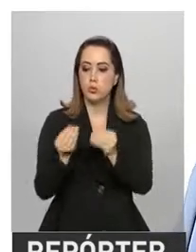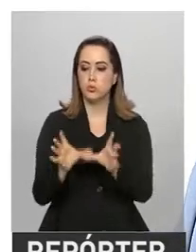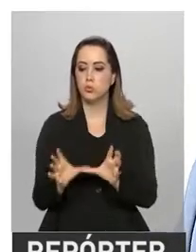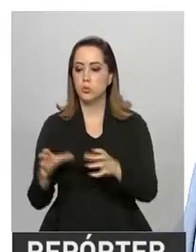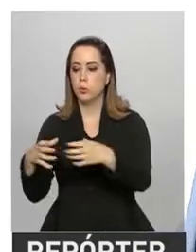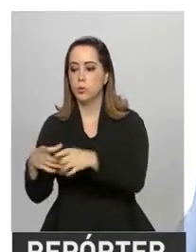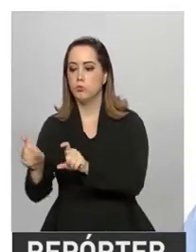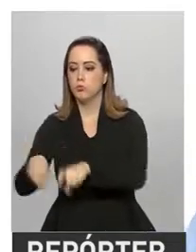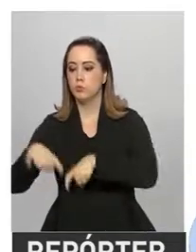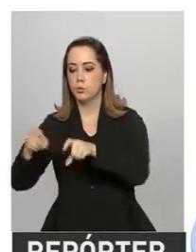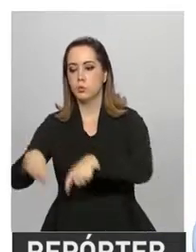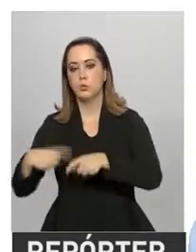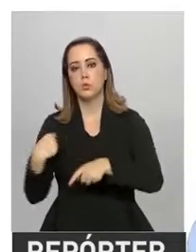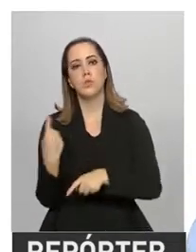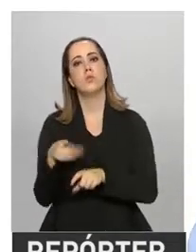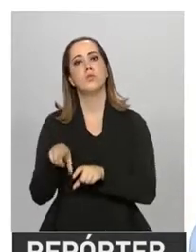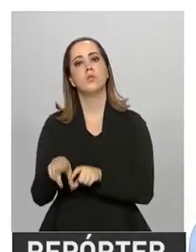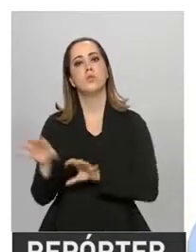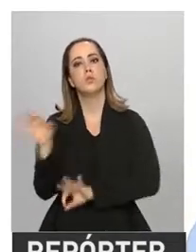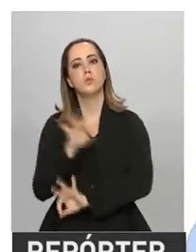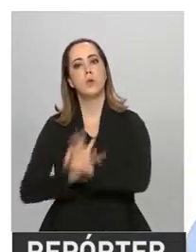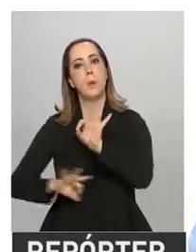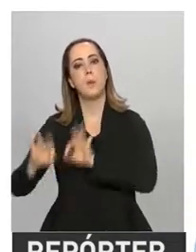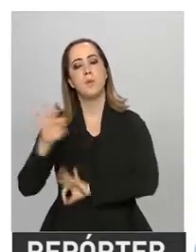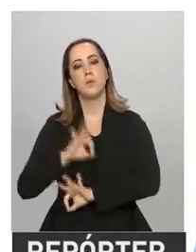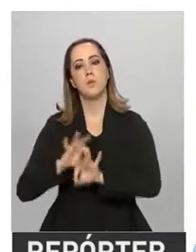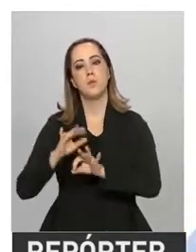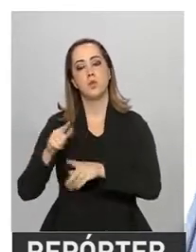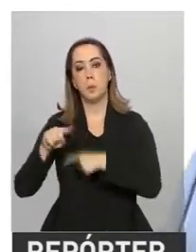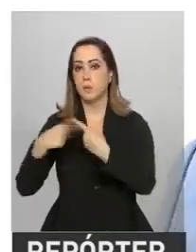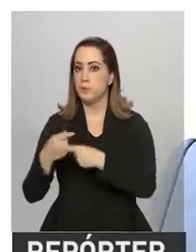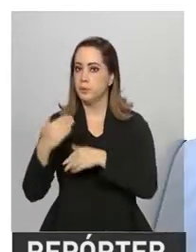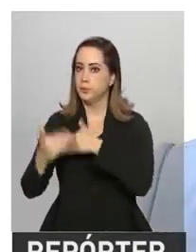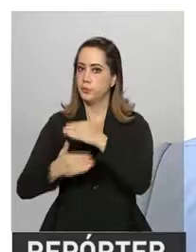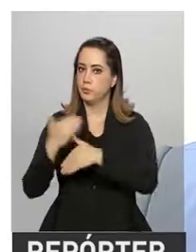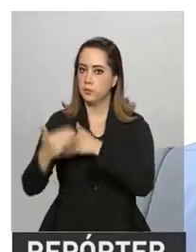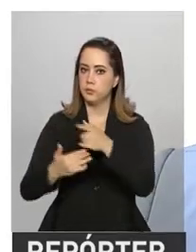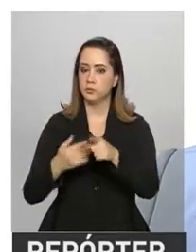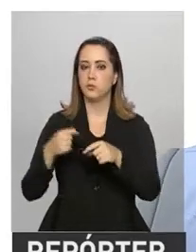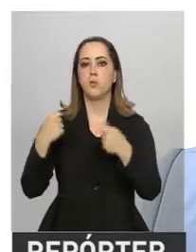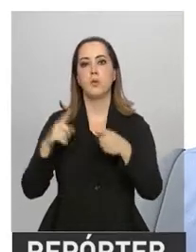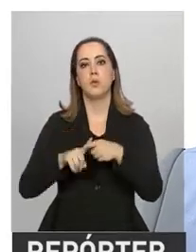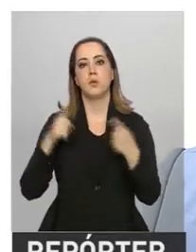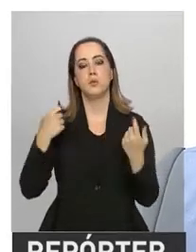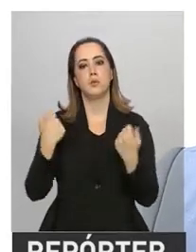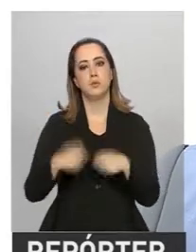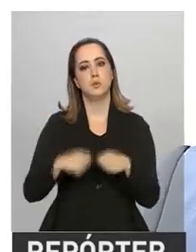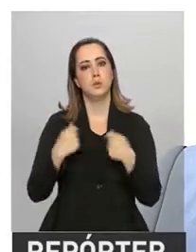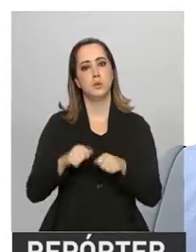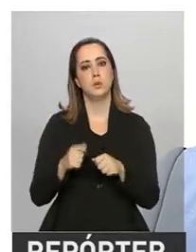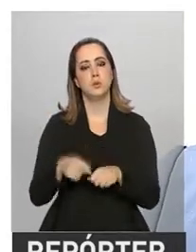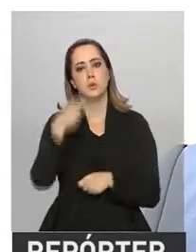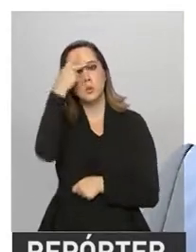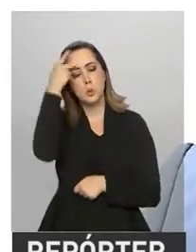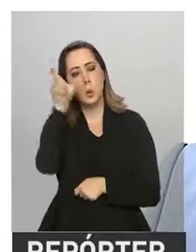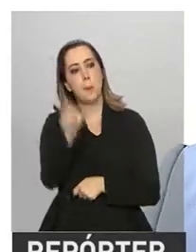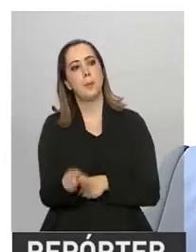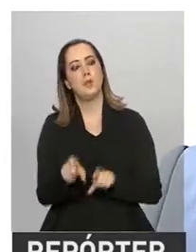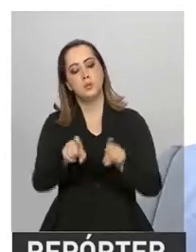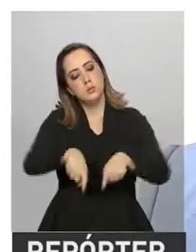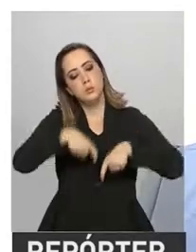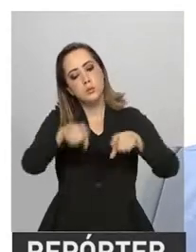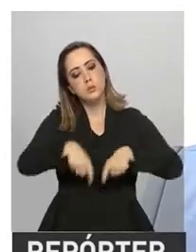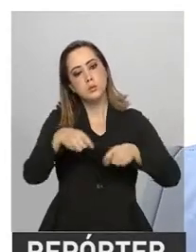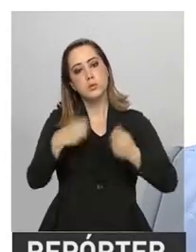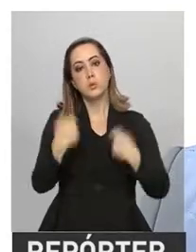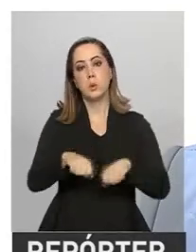política você cria o assentamento desenvolve mas é preciso que o assentado no final do processo e cumprido